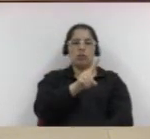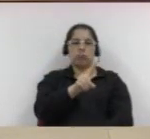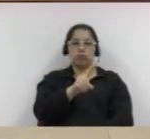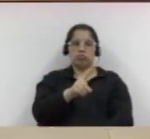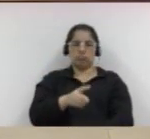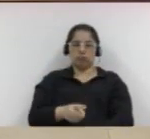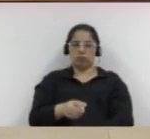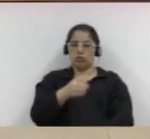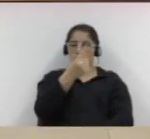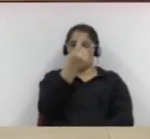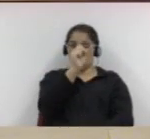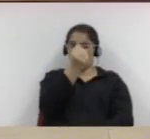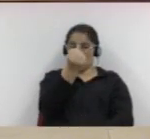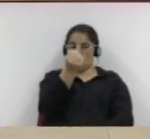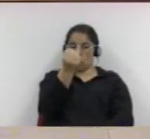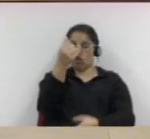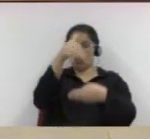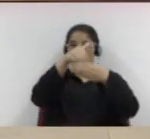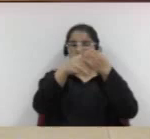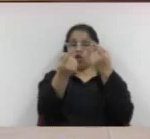18 votos contrários.